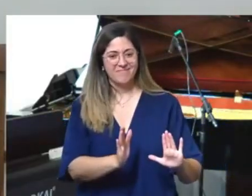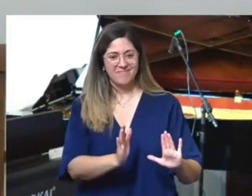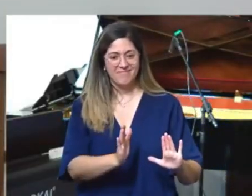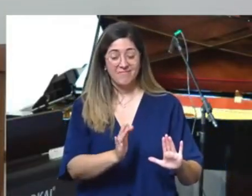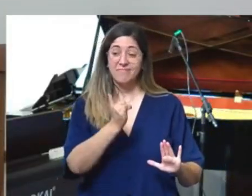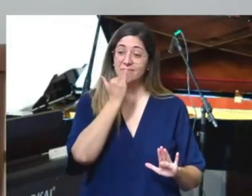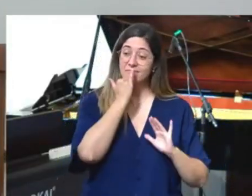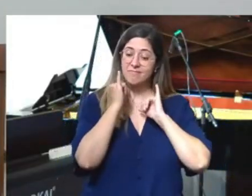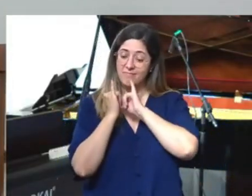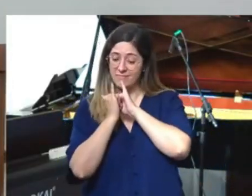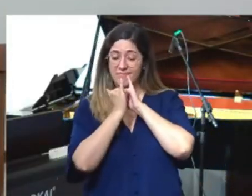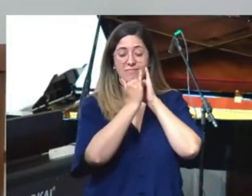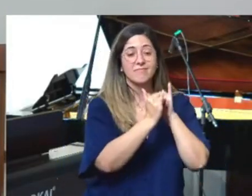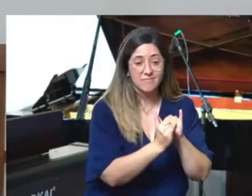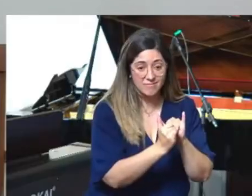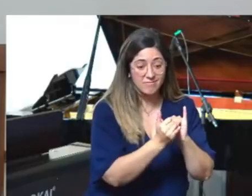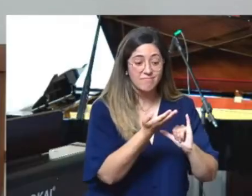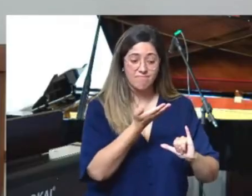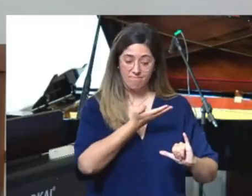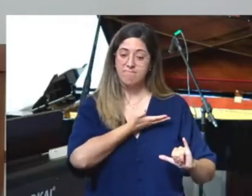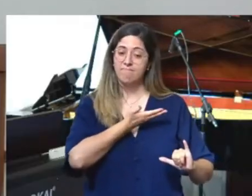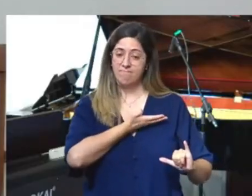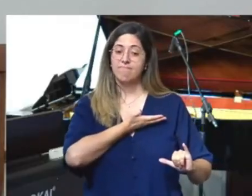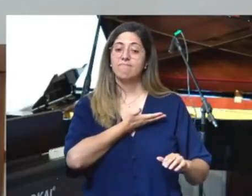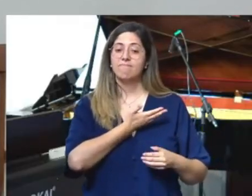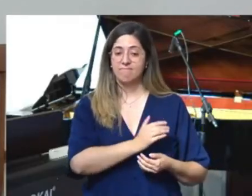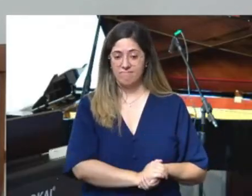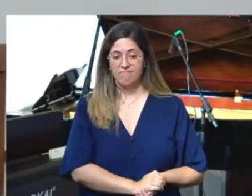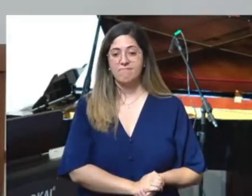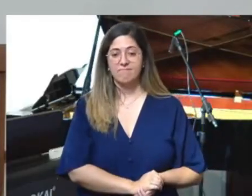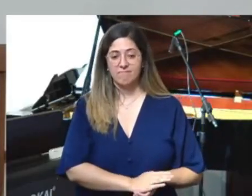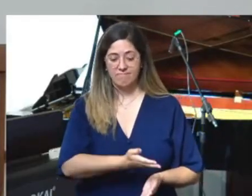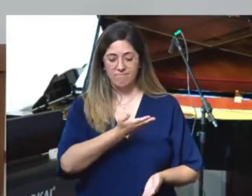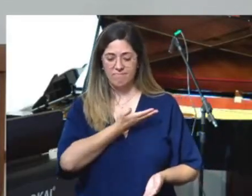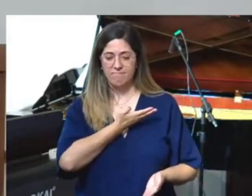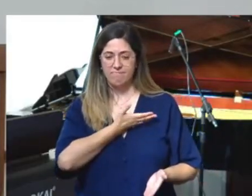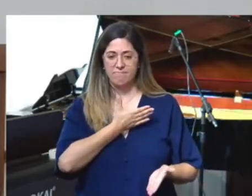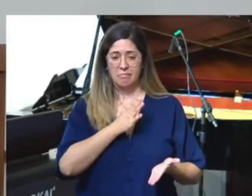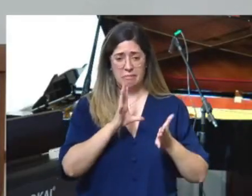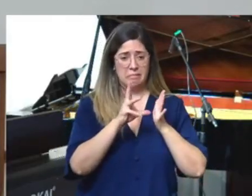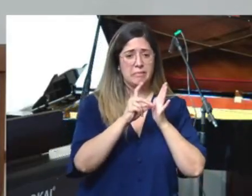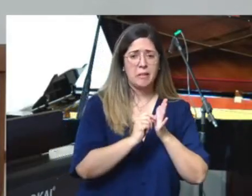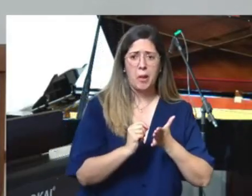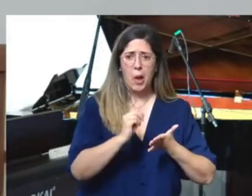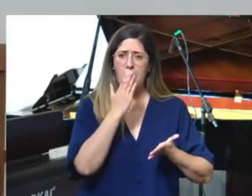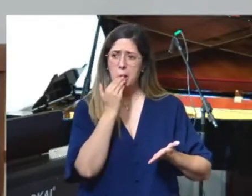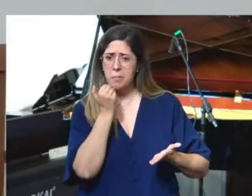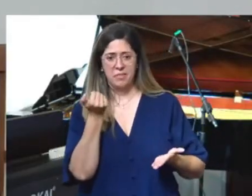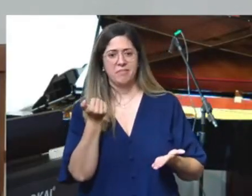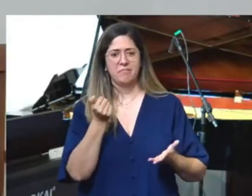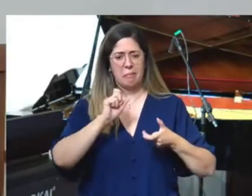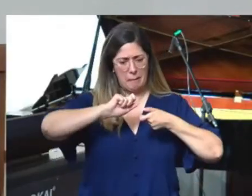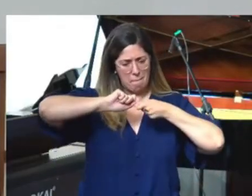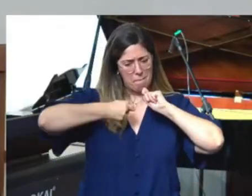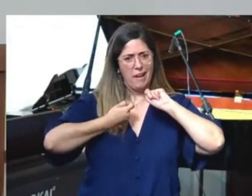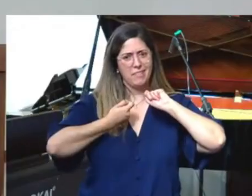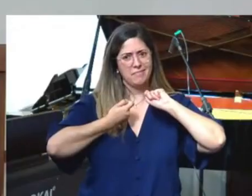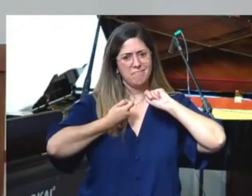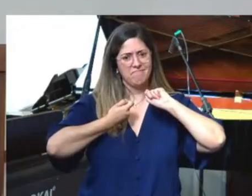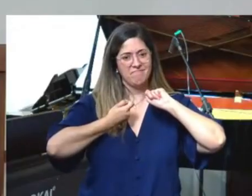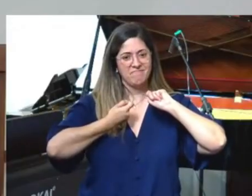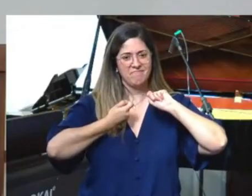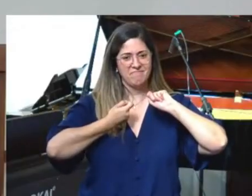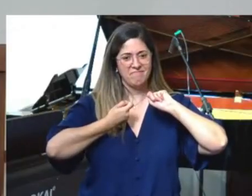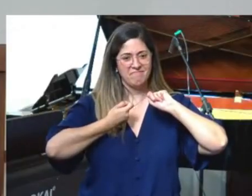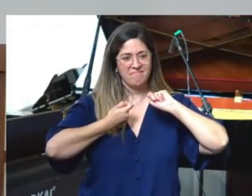pode perdoar aquele amigo que tomou o lanche dele no último recreio.